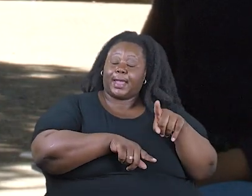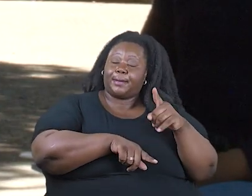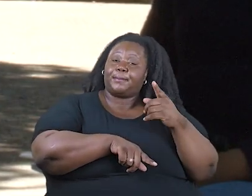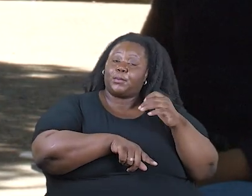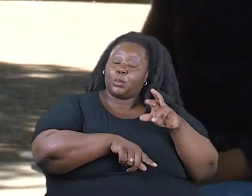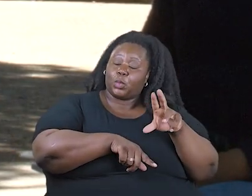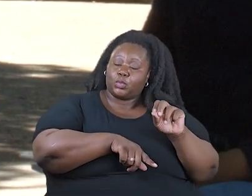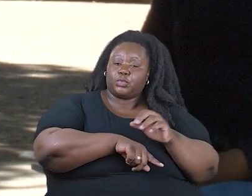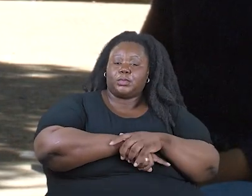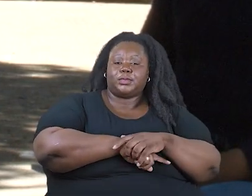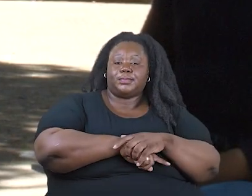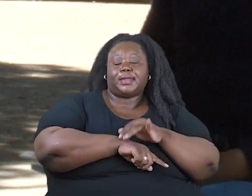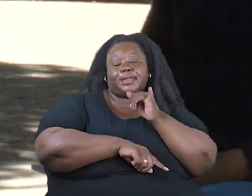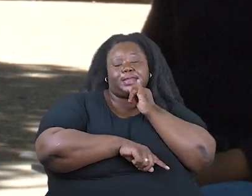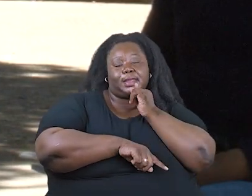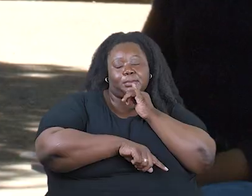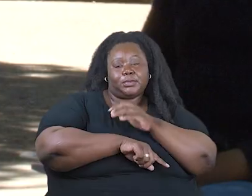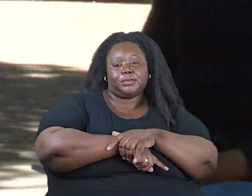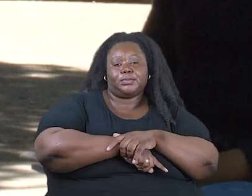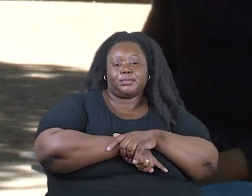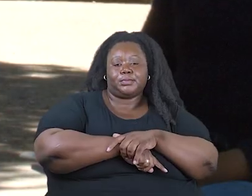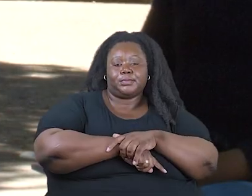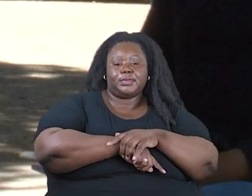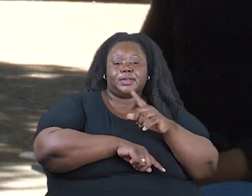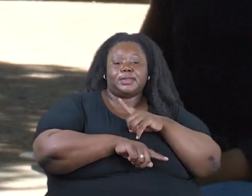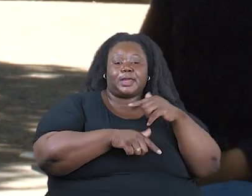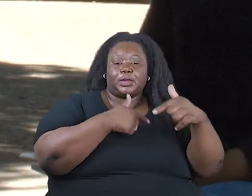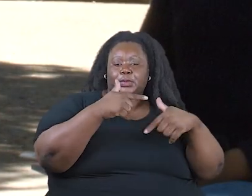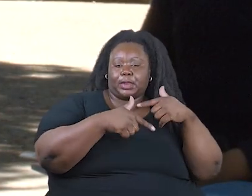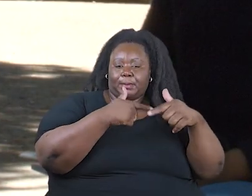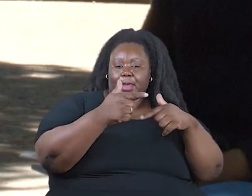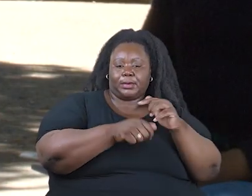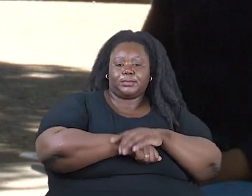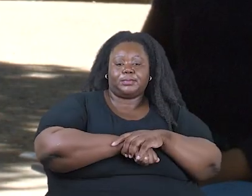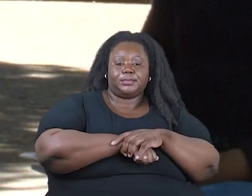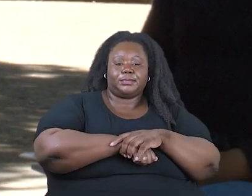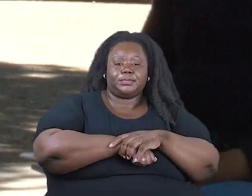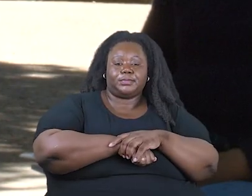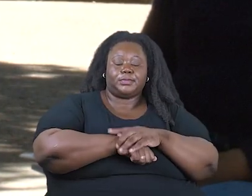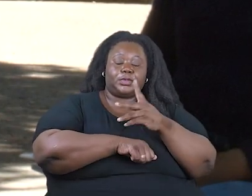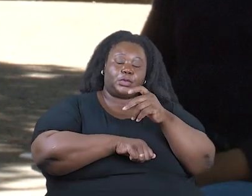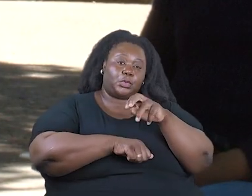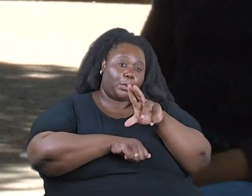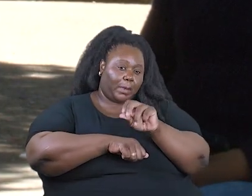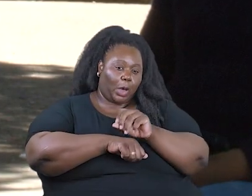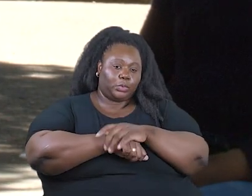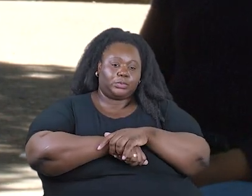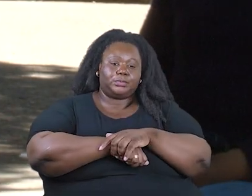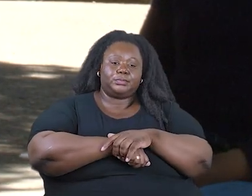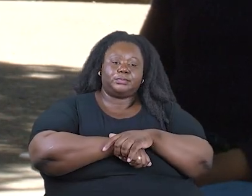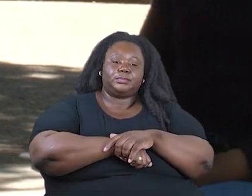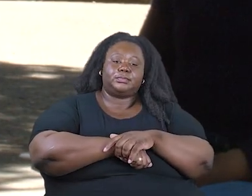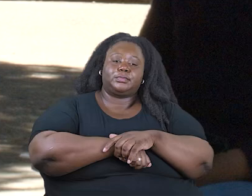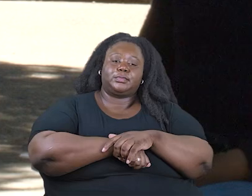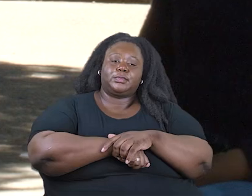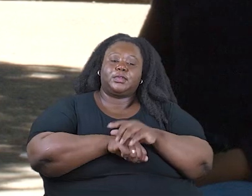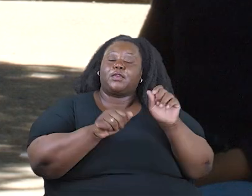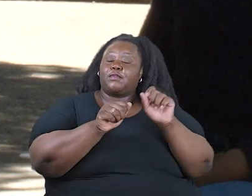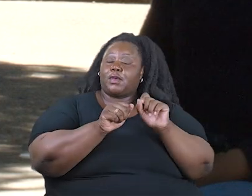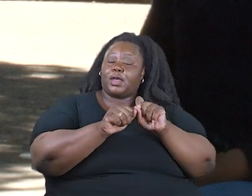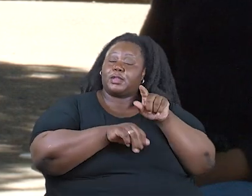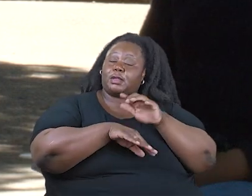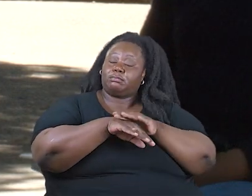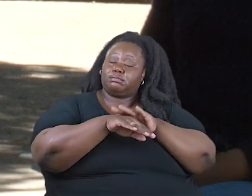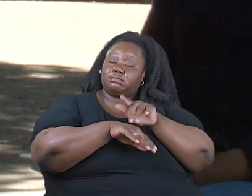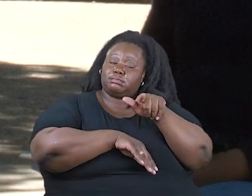múltiplos. Por exemplo, tem um trabalho, acho que é Paulo Klimachowska, que se chama Faça Você